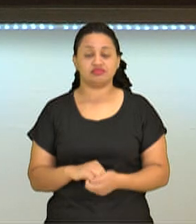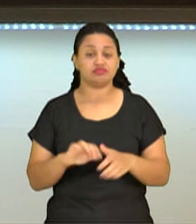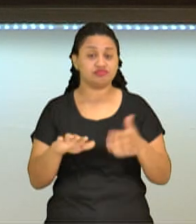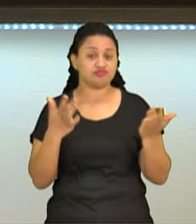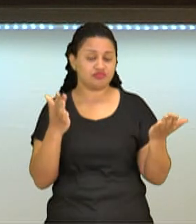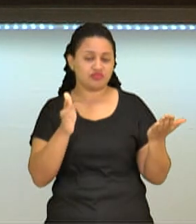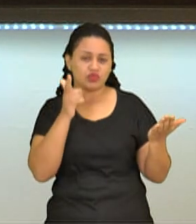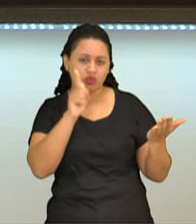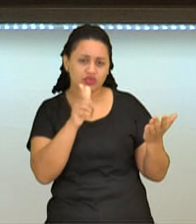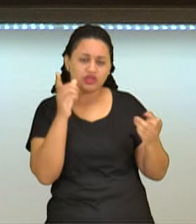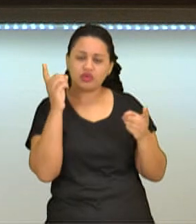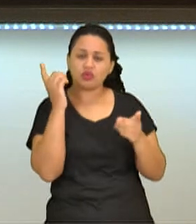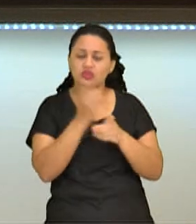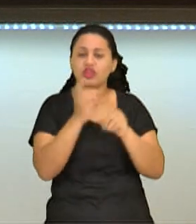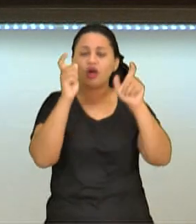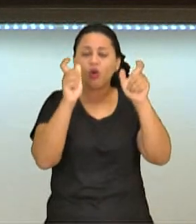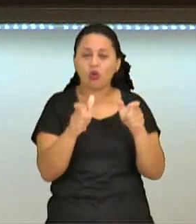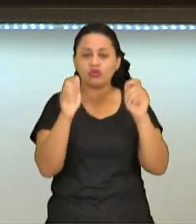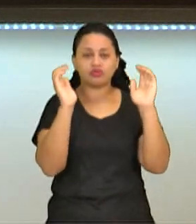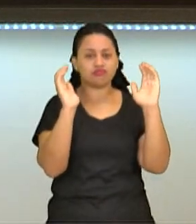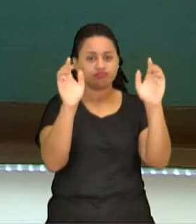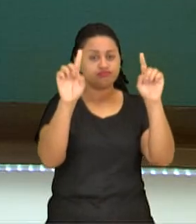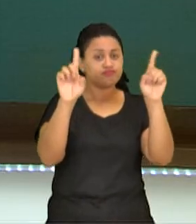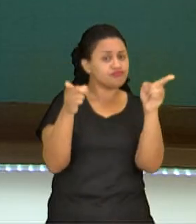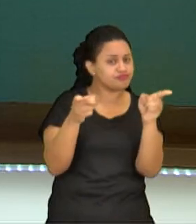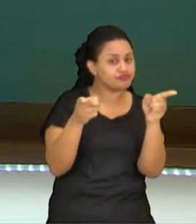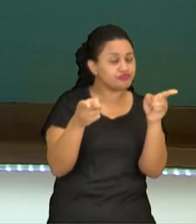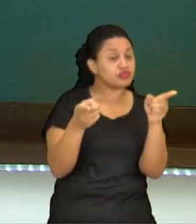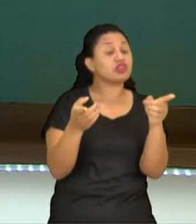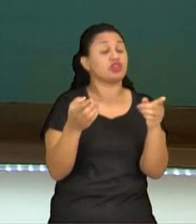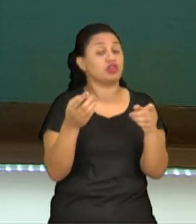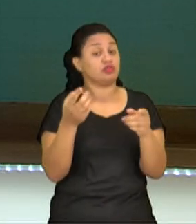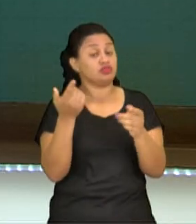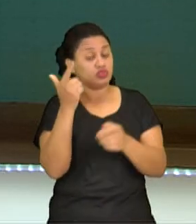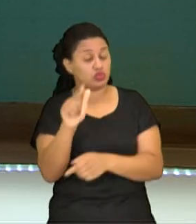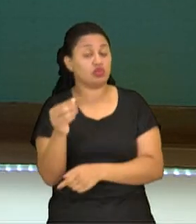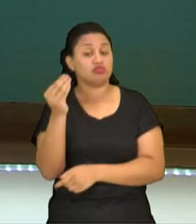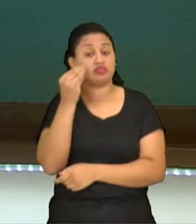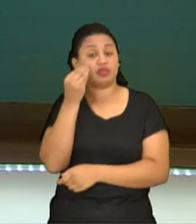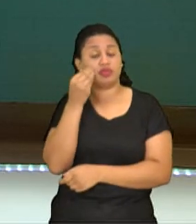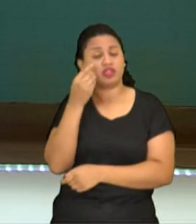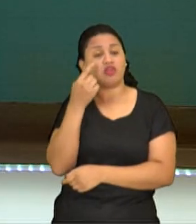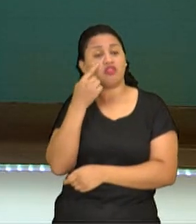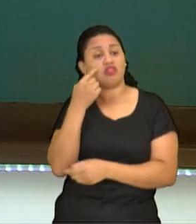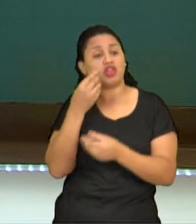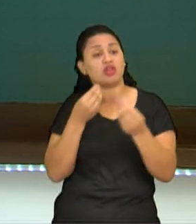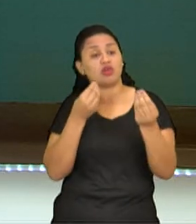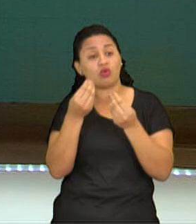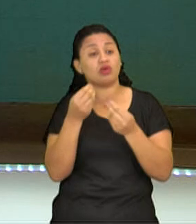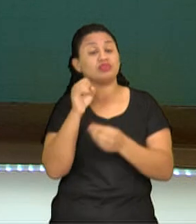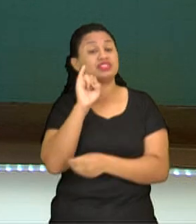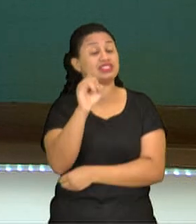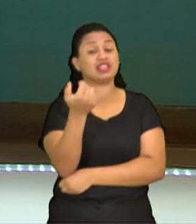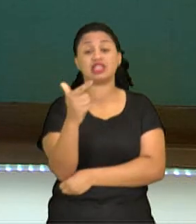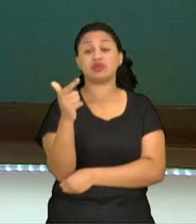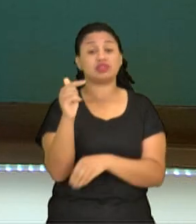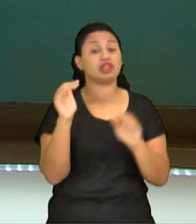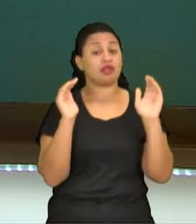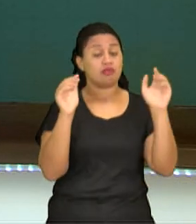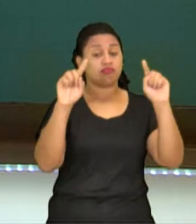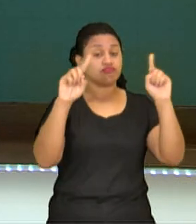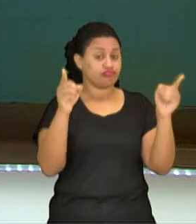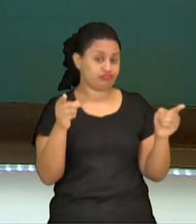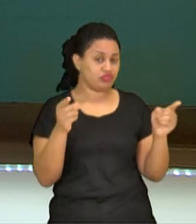E aí, conseguiram colocar o parênteses? Vamos novamente ver como é que ficaria esse resultado sem a resolução,